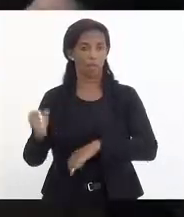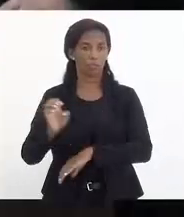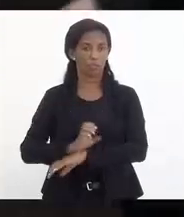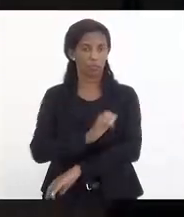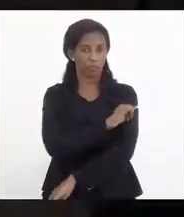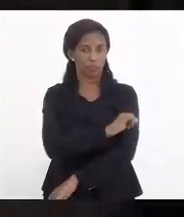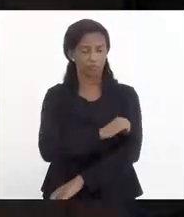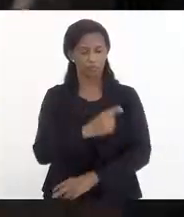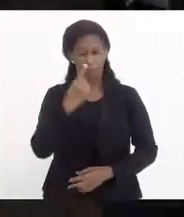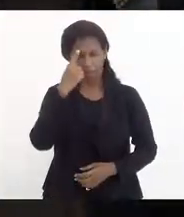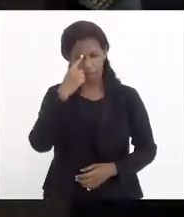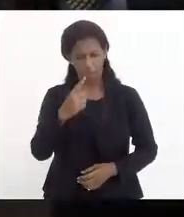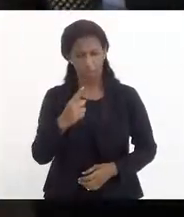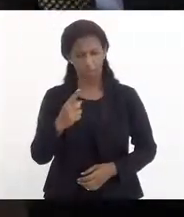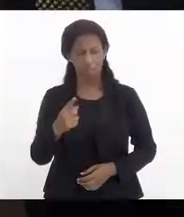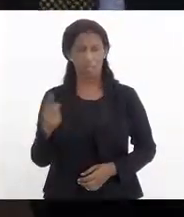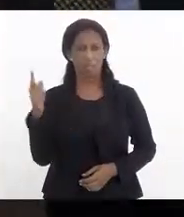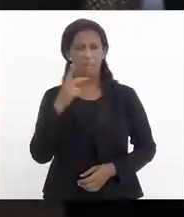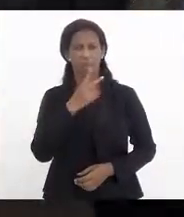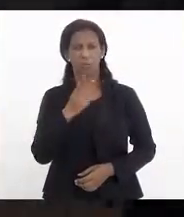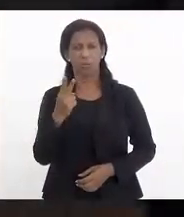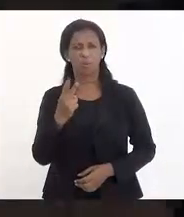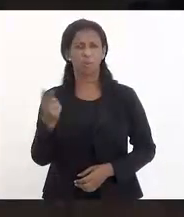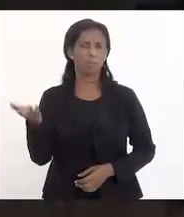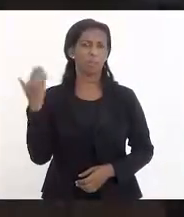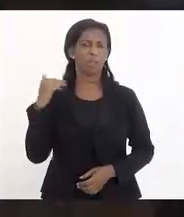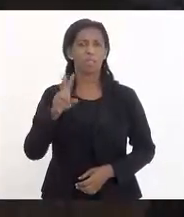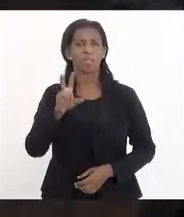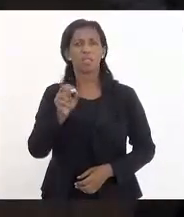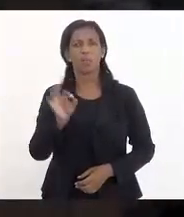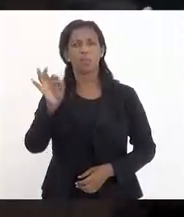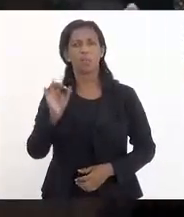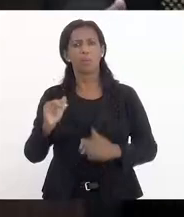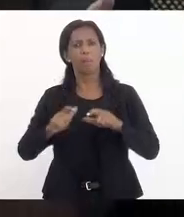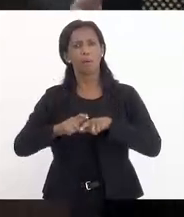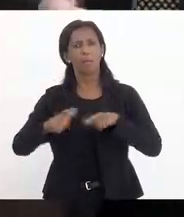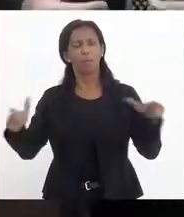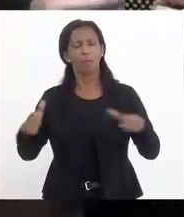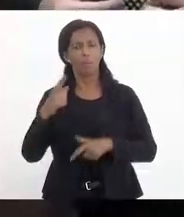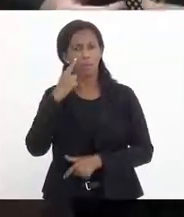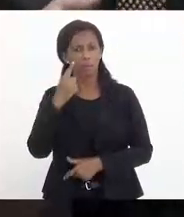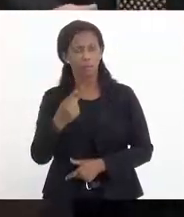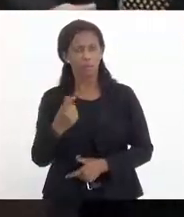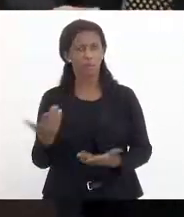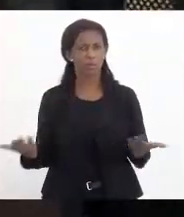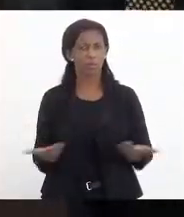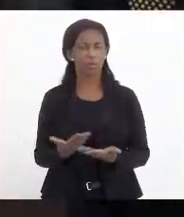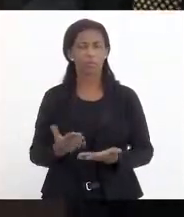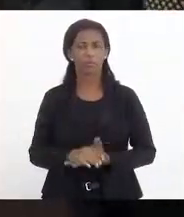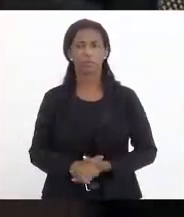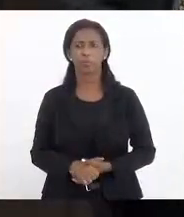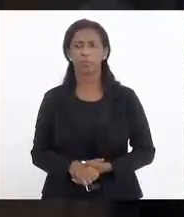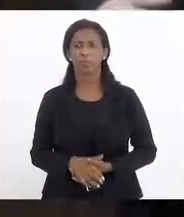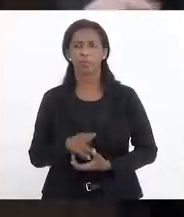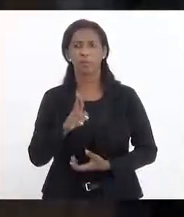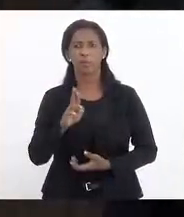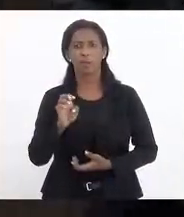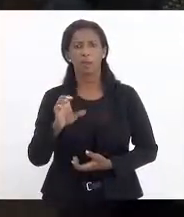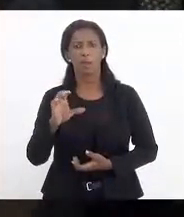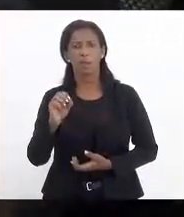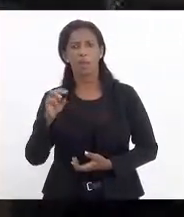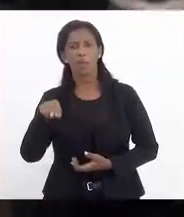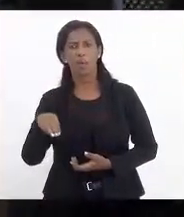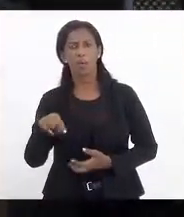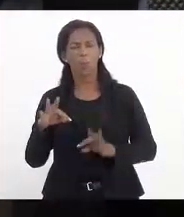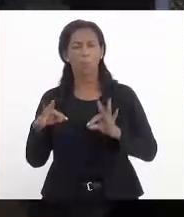2 semanas, nós tivemos 50% de aumento. E a gente está vendo o Recon quase que na sua